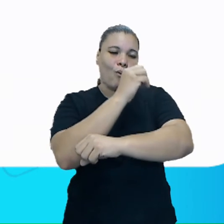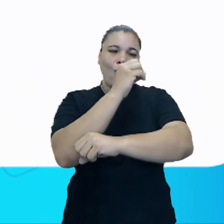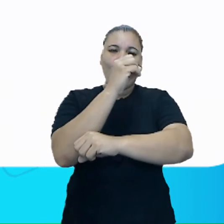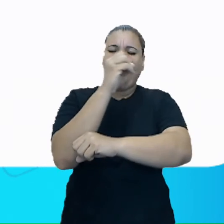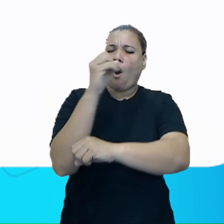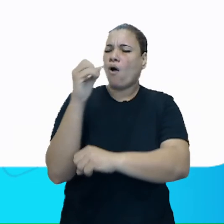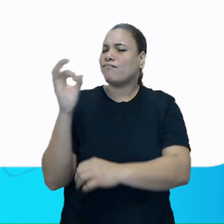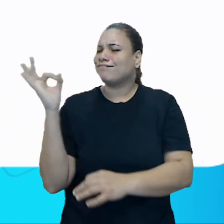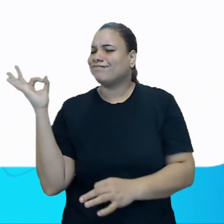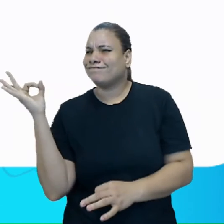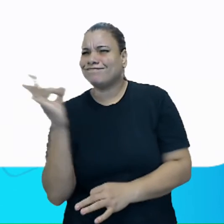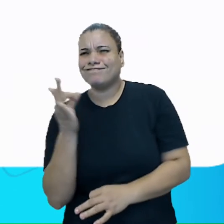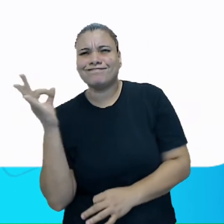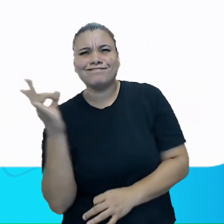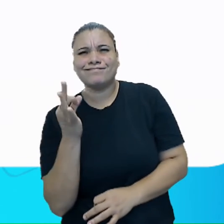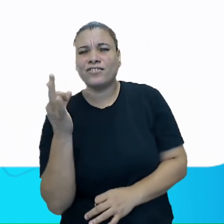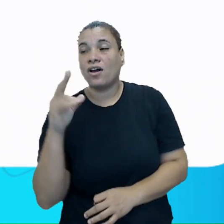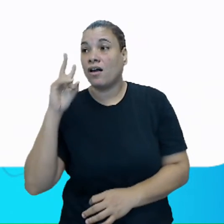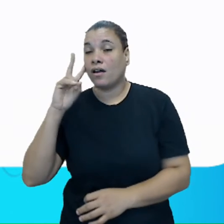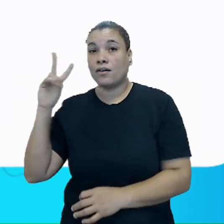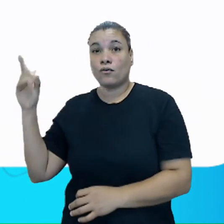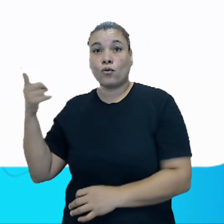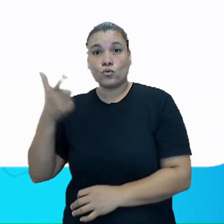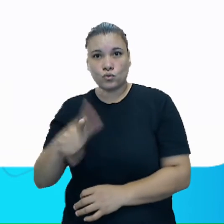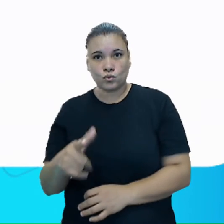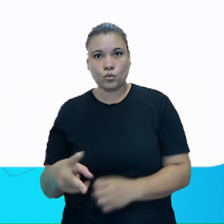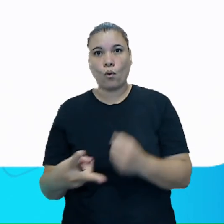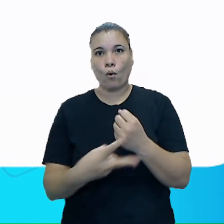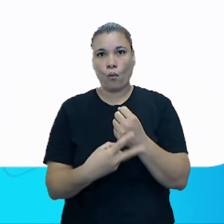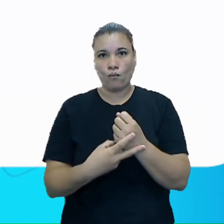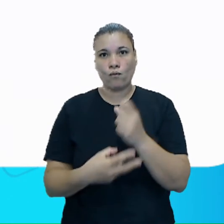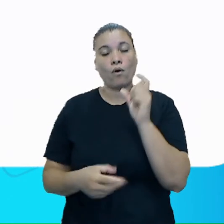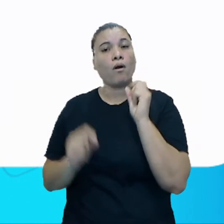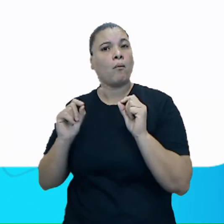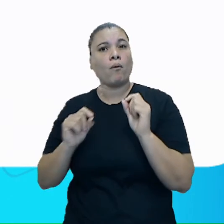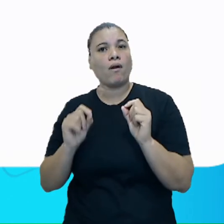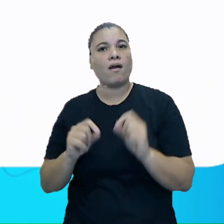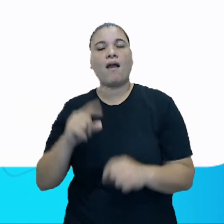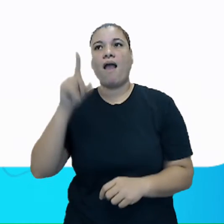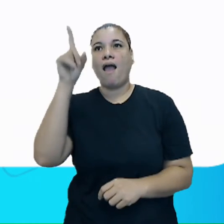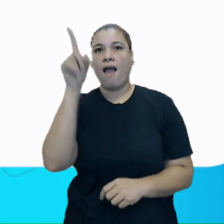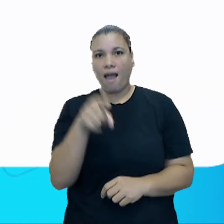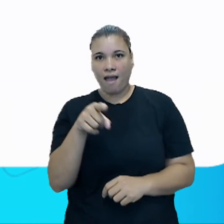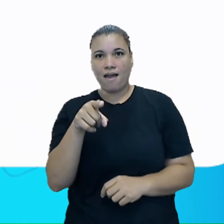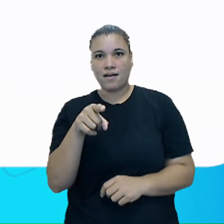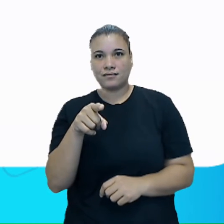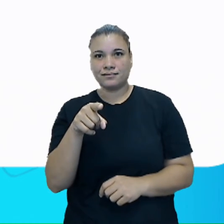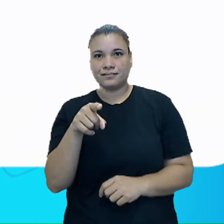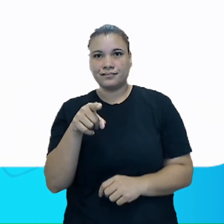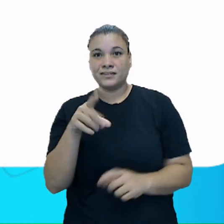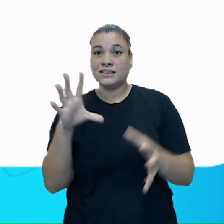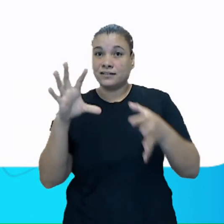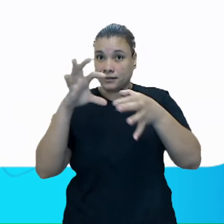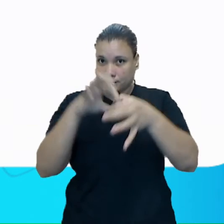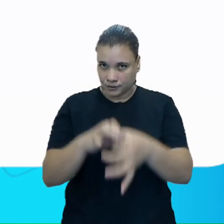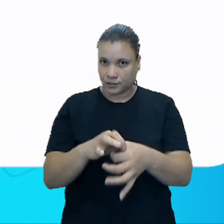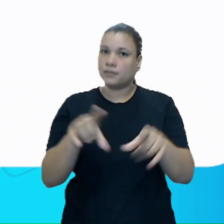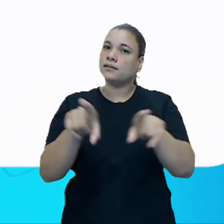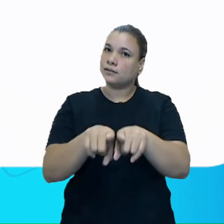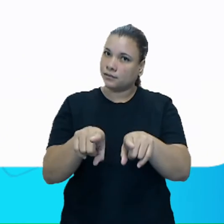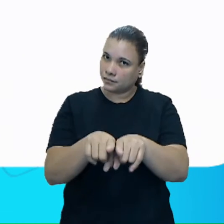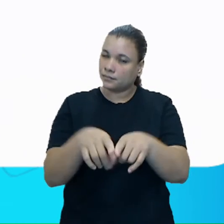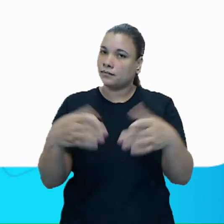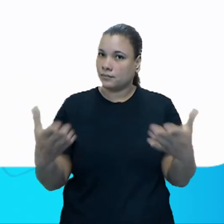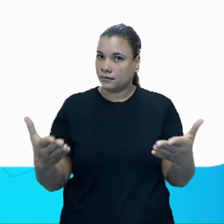Novamente, verbo é, tenho aqui o predicado da frase, maravilhoso é